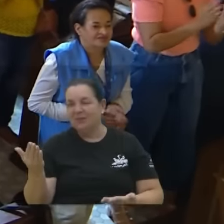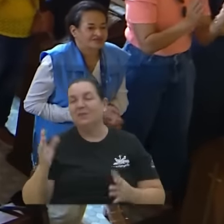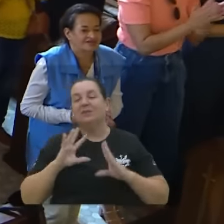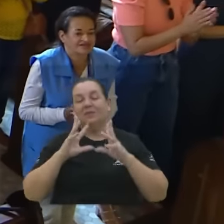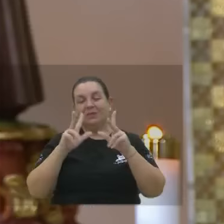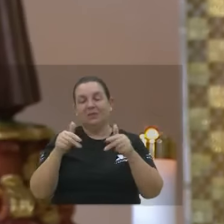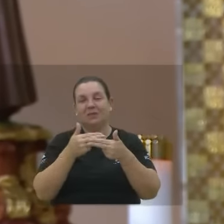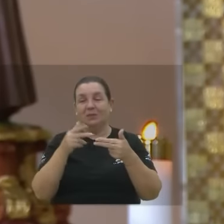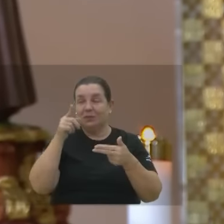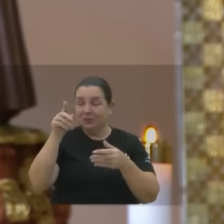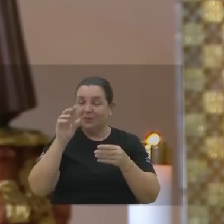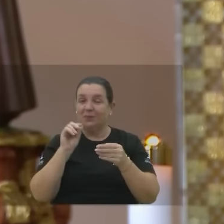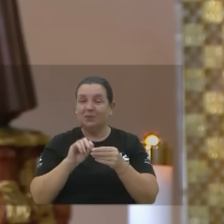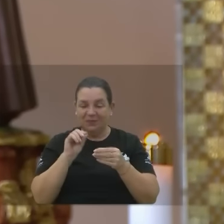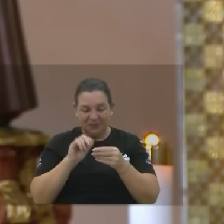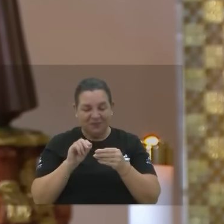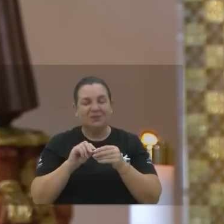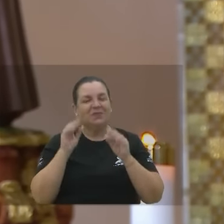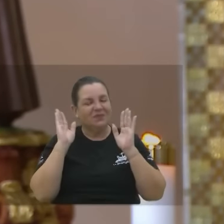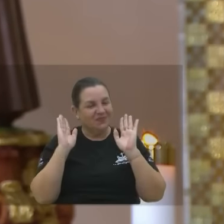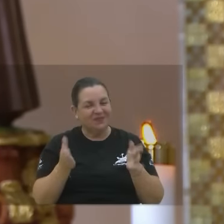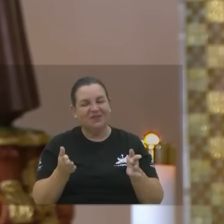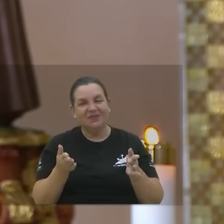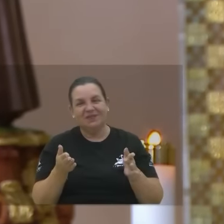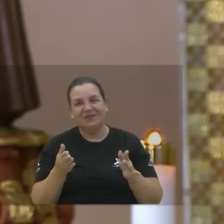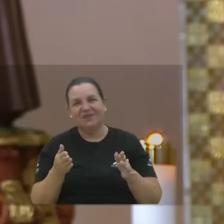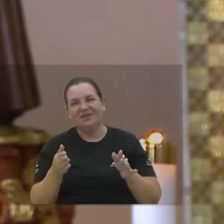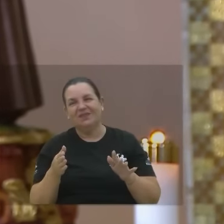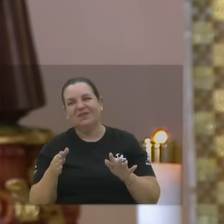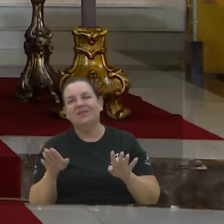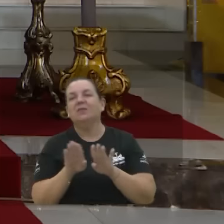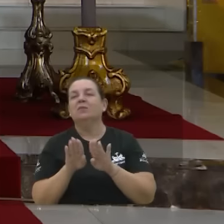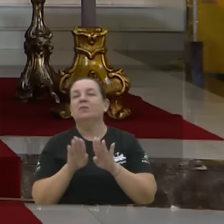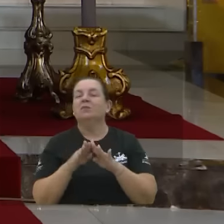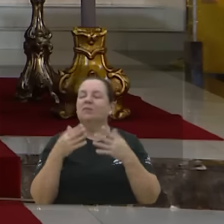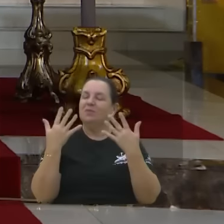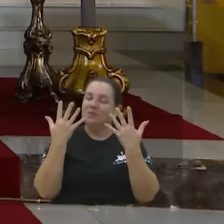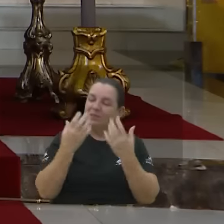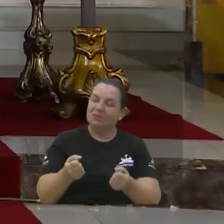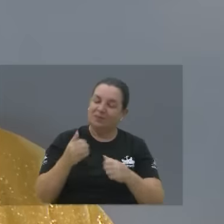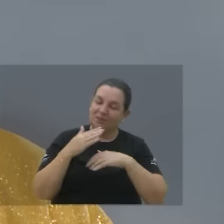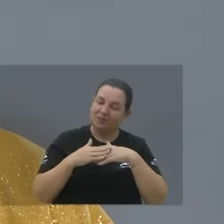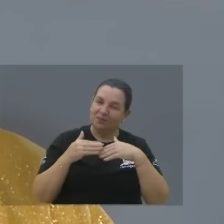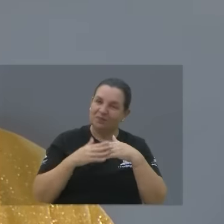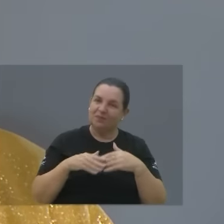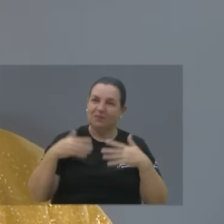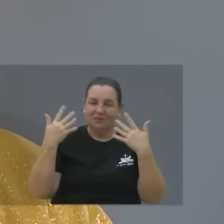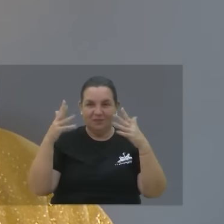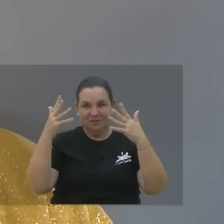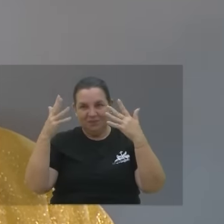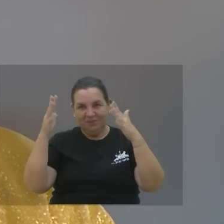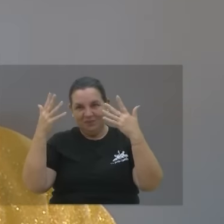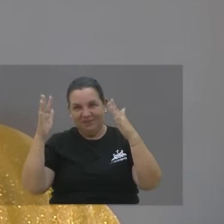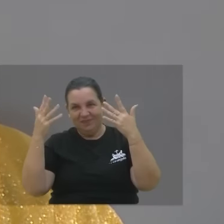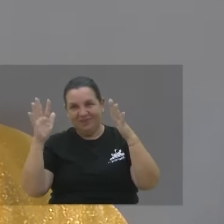tudo que o Senhor já fez. Então receba com carinho os votos